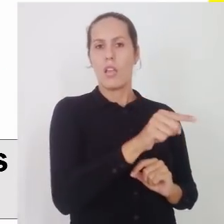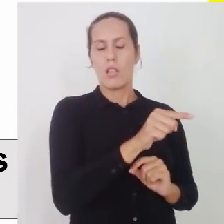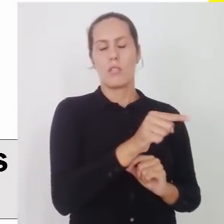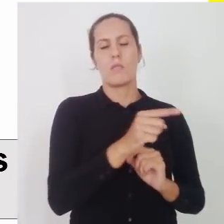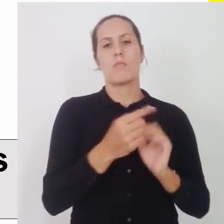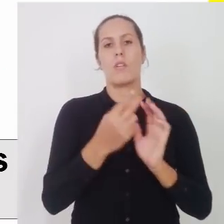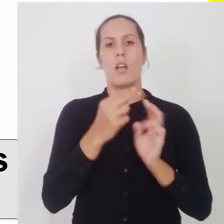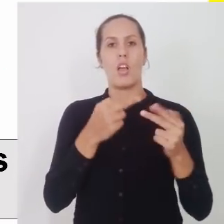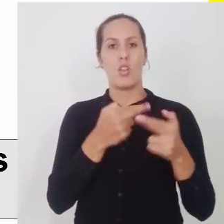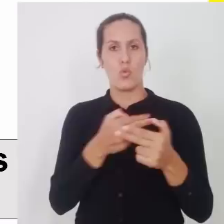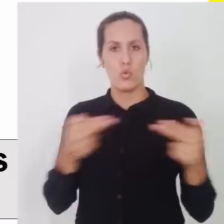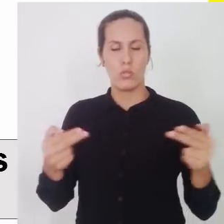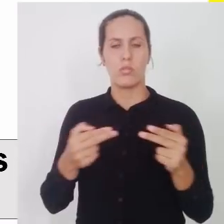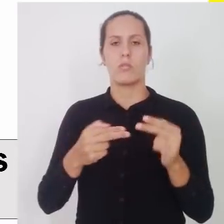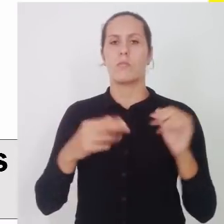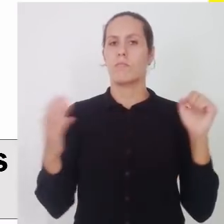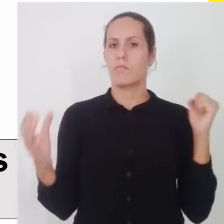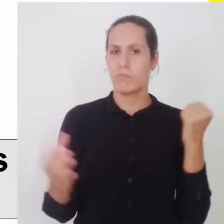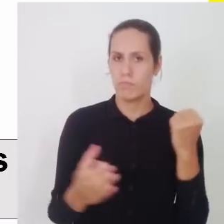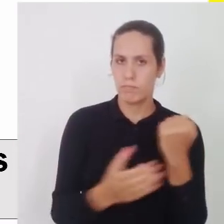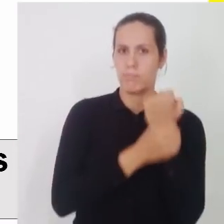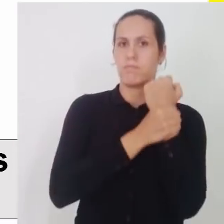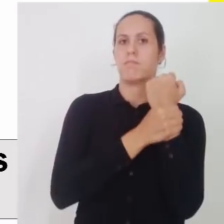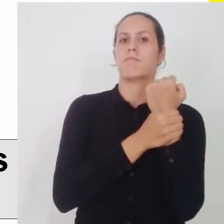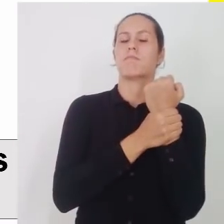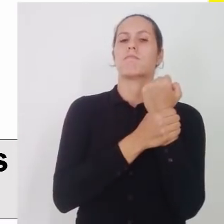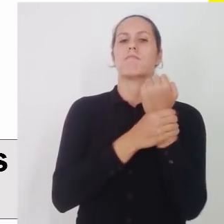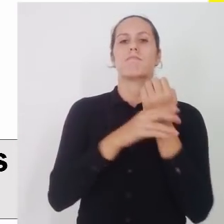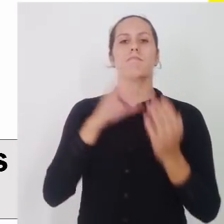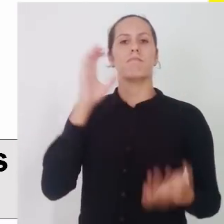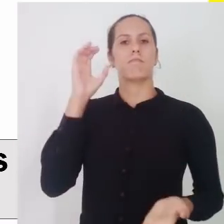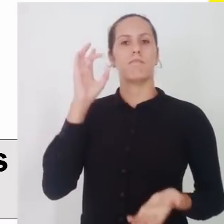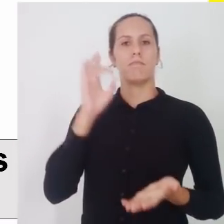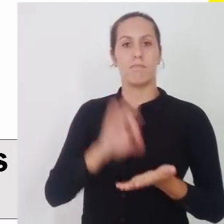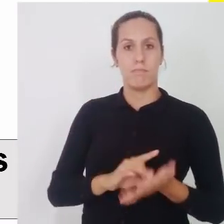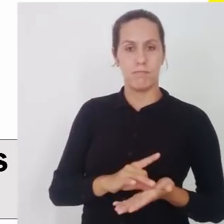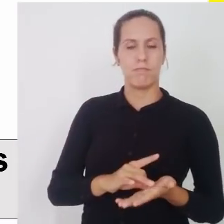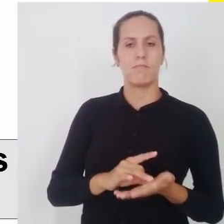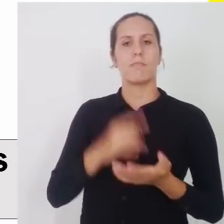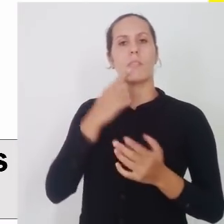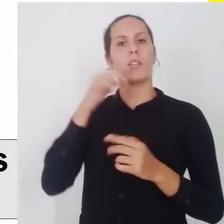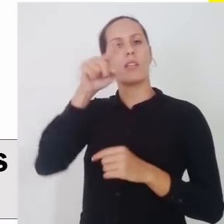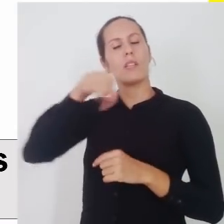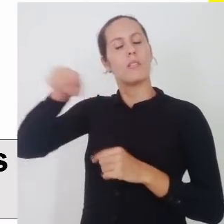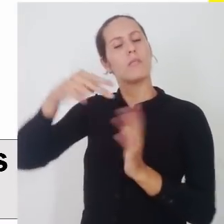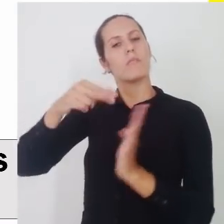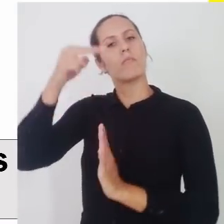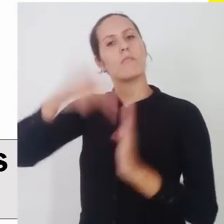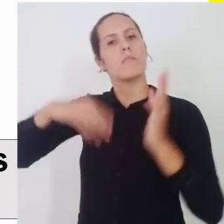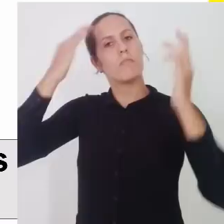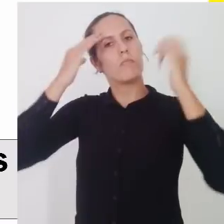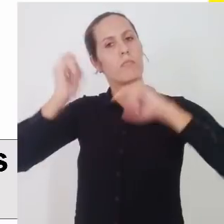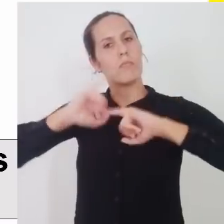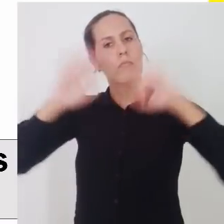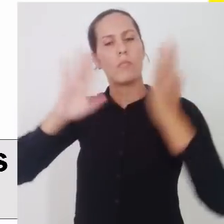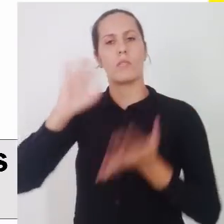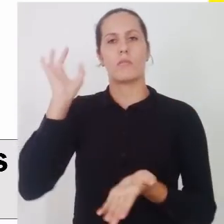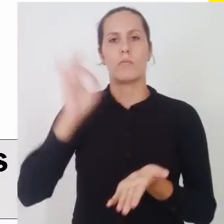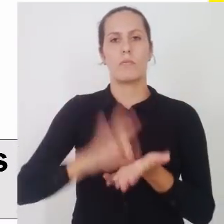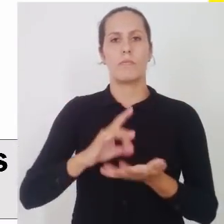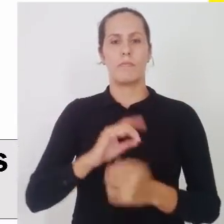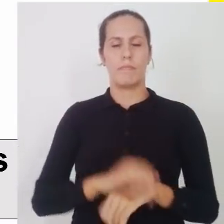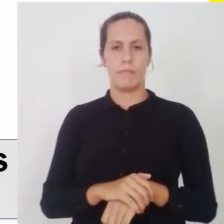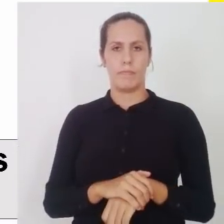um esquema curtinho para você entender como é que a gente tem que lidar com elas. Ele vai aparecer para vocês agora. O